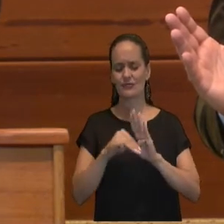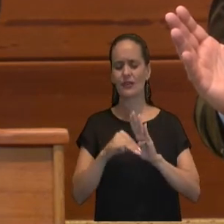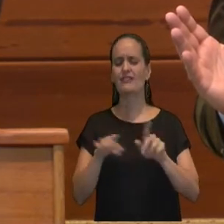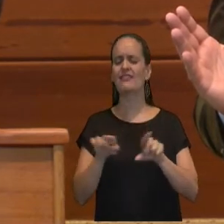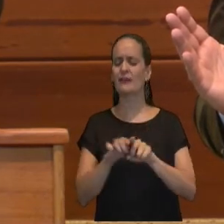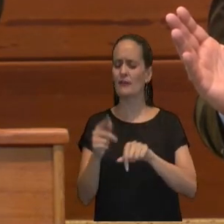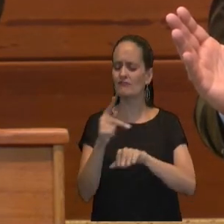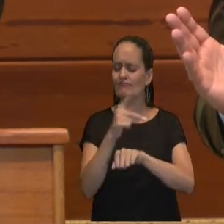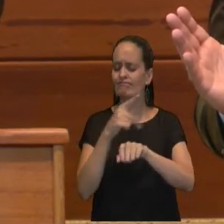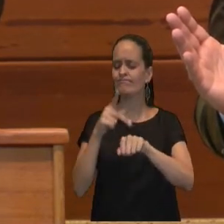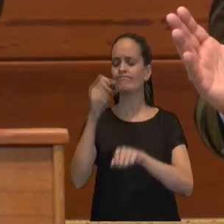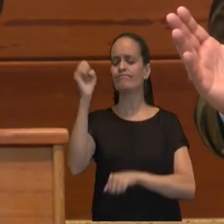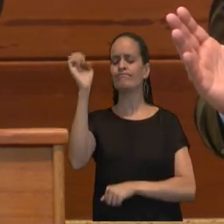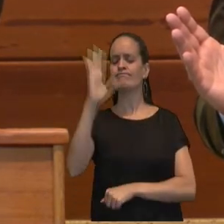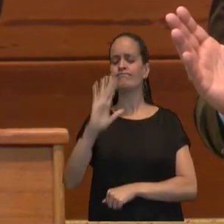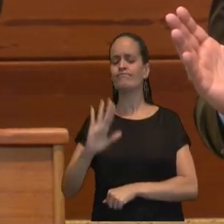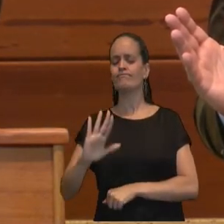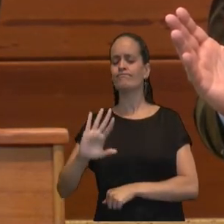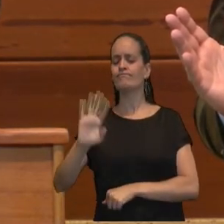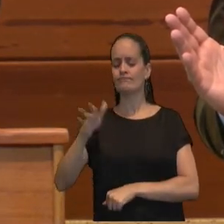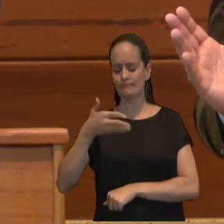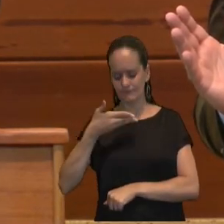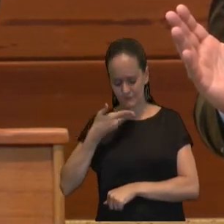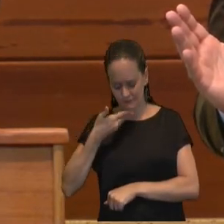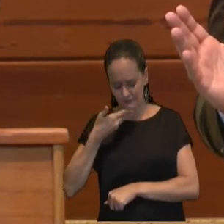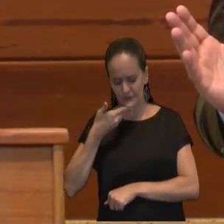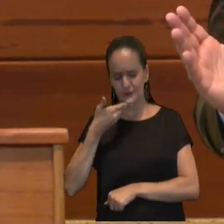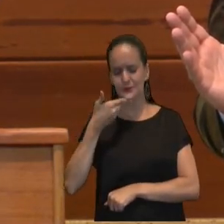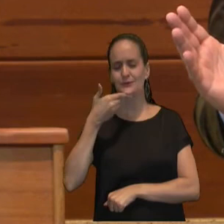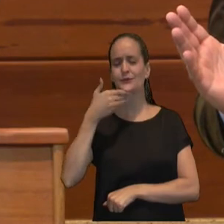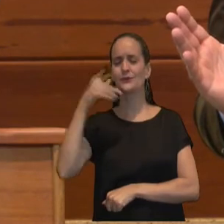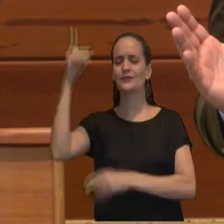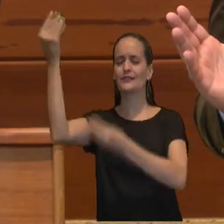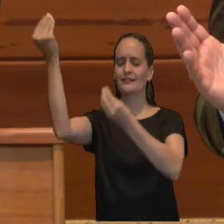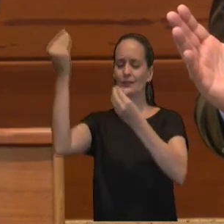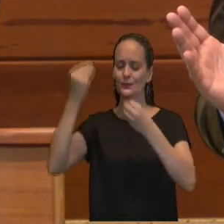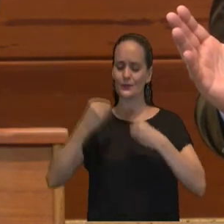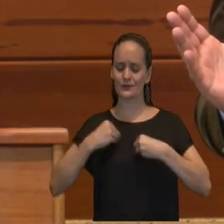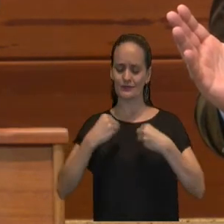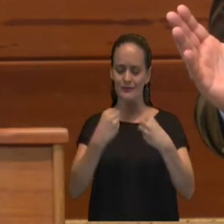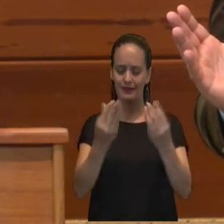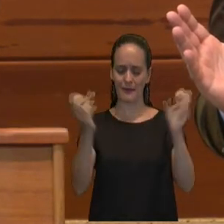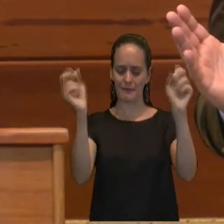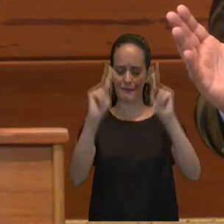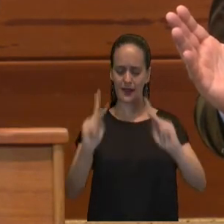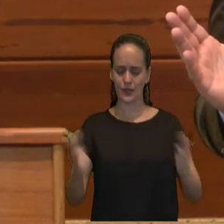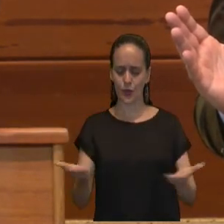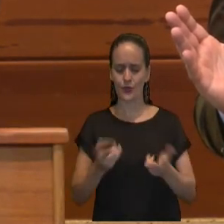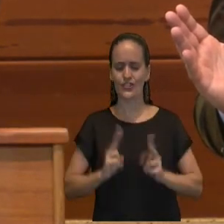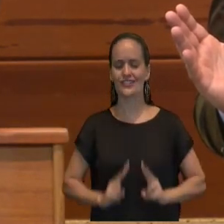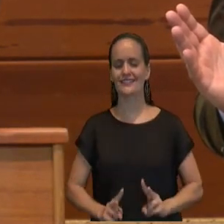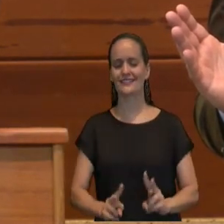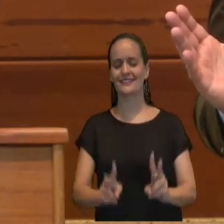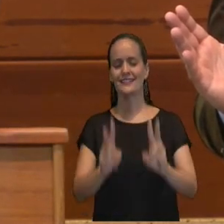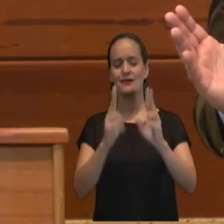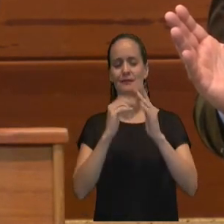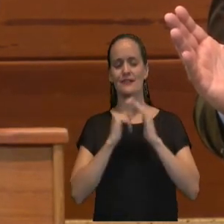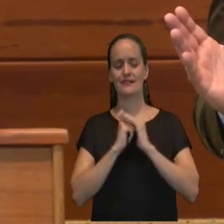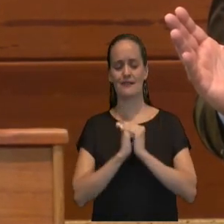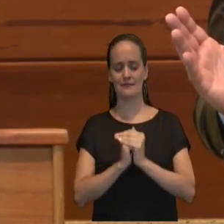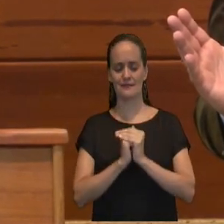Brasil, que o Senhor levante o seu rosto e nos dê a paz hoje e para sempre.